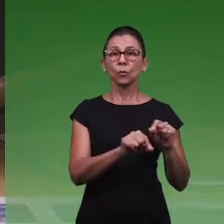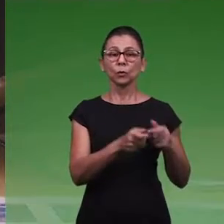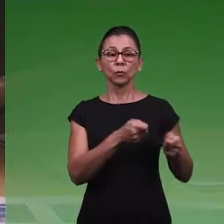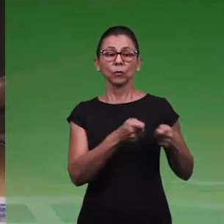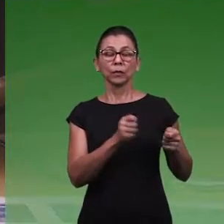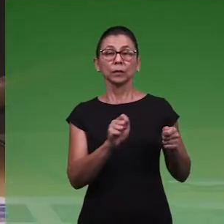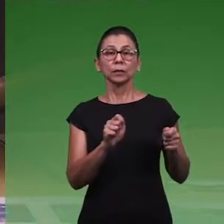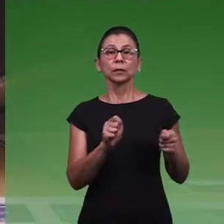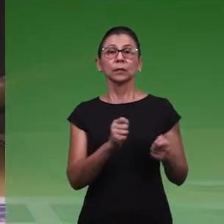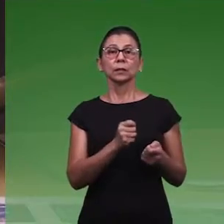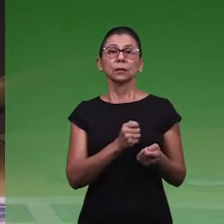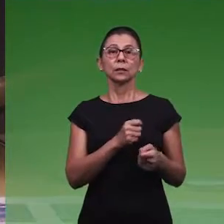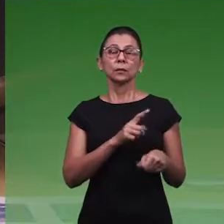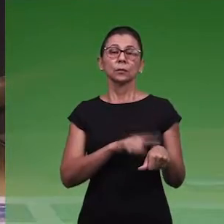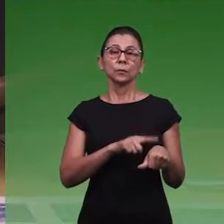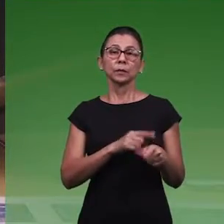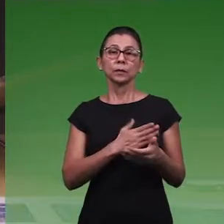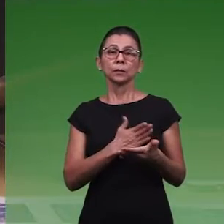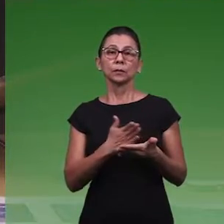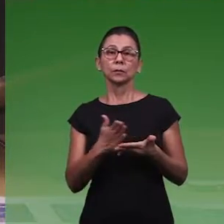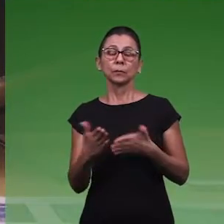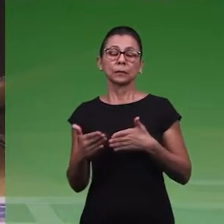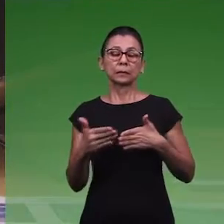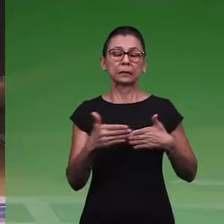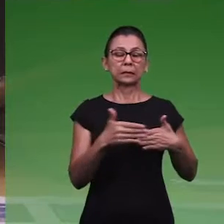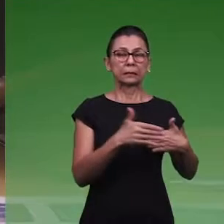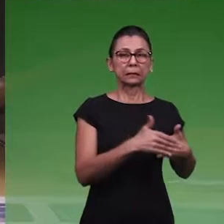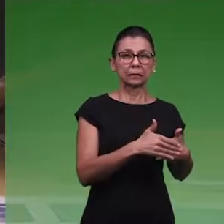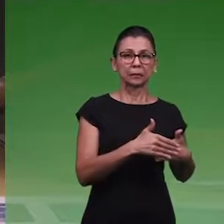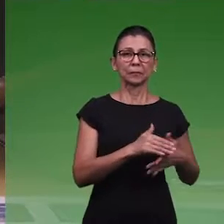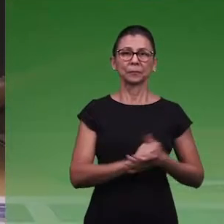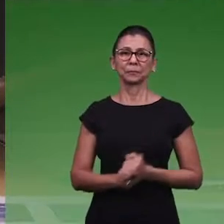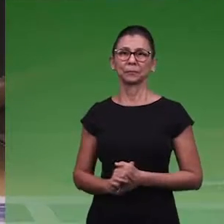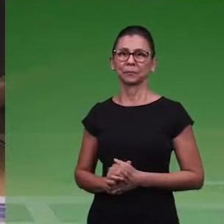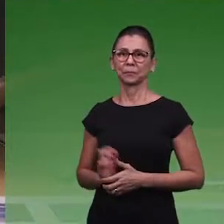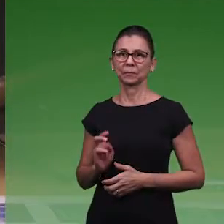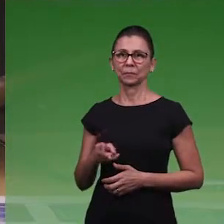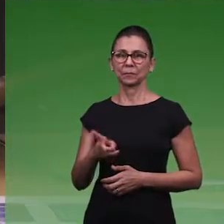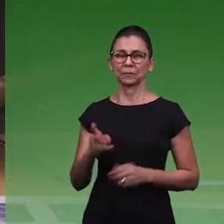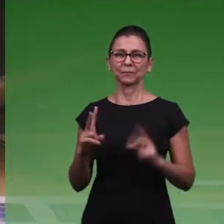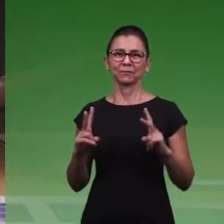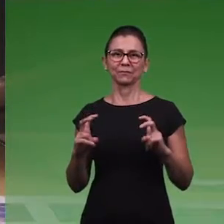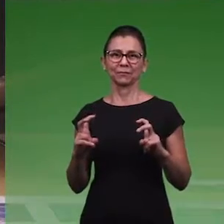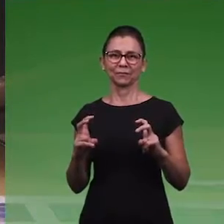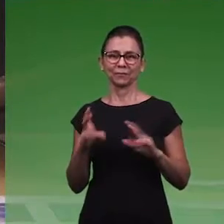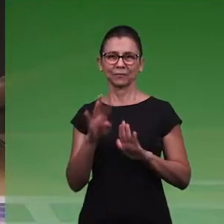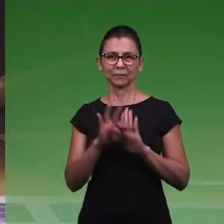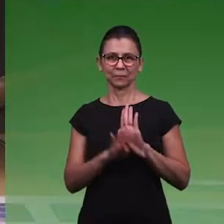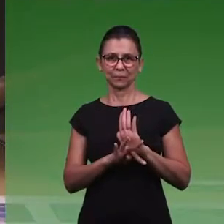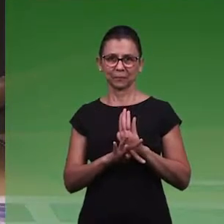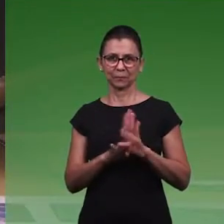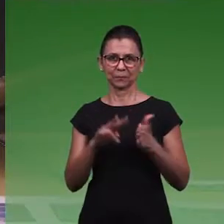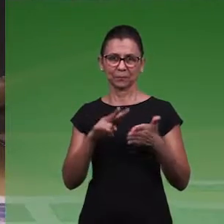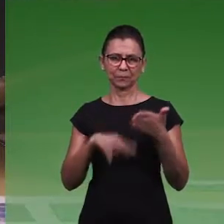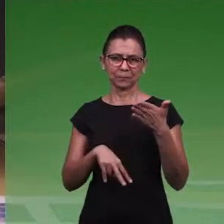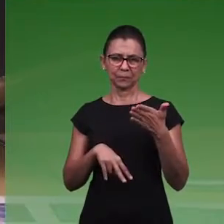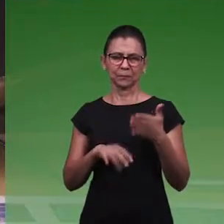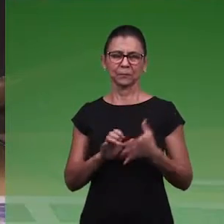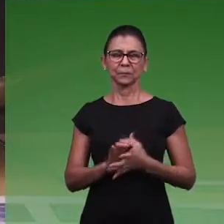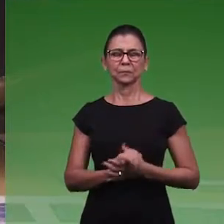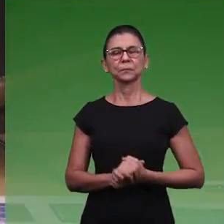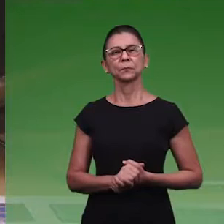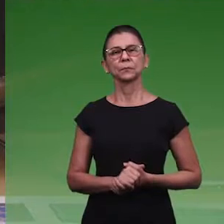começa a se desviar do Senhor. E nós vamos continuar tratando desse assunto, e para isso nós vamos ter como texto base aquele